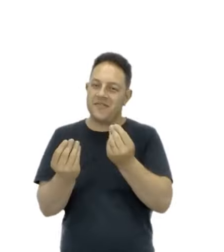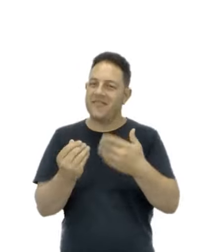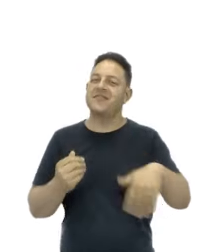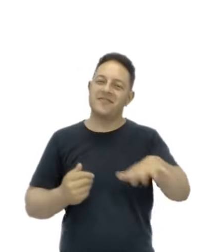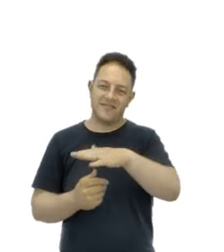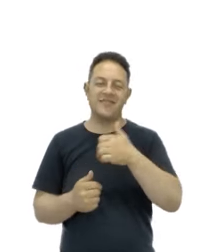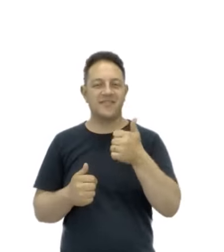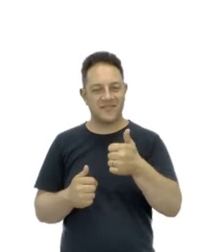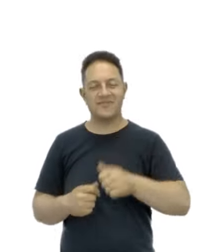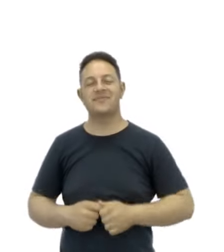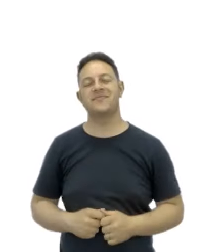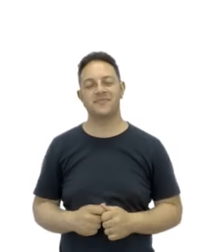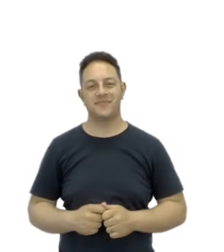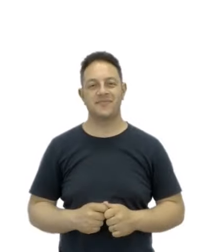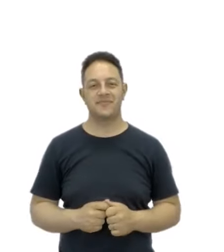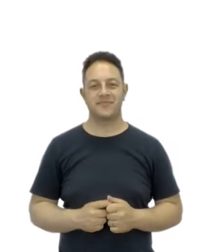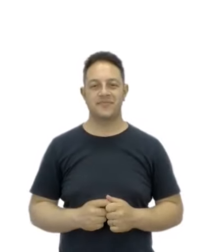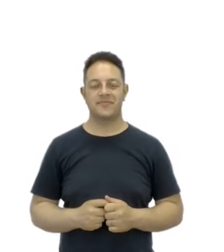nós.